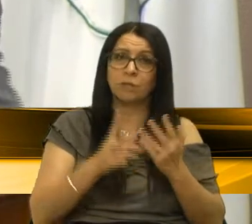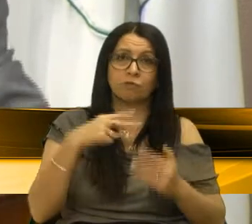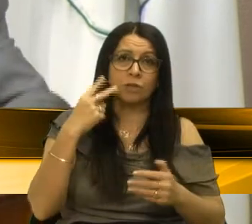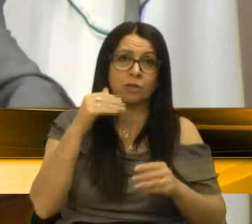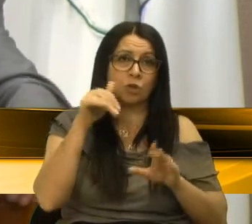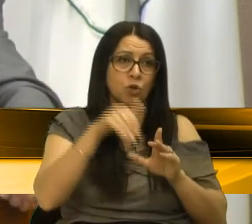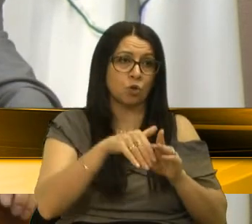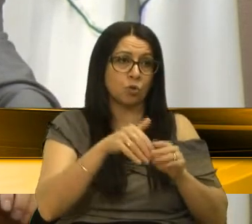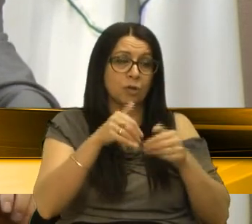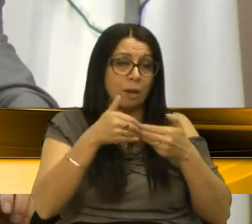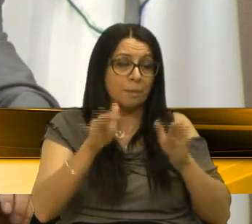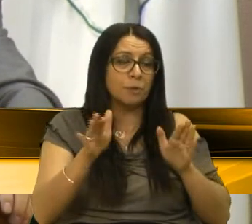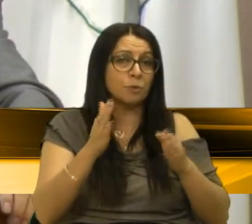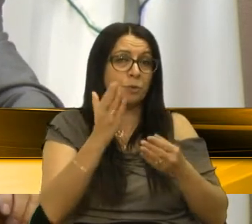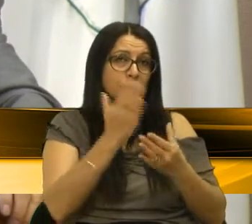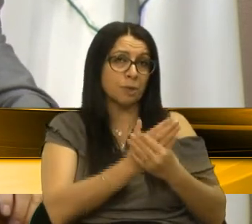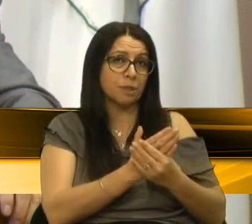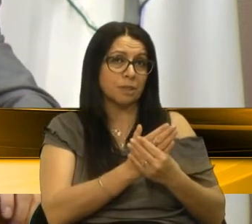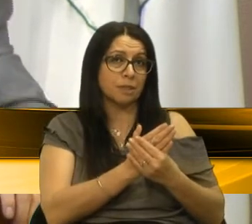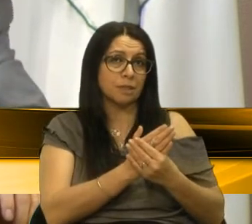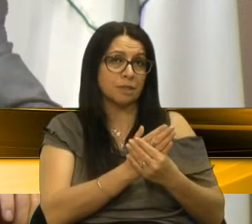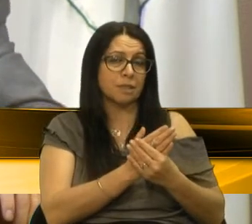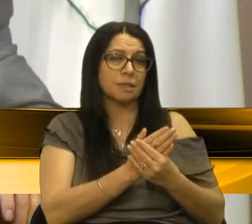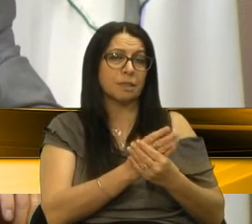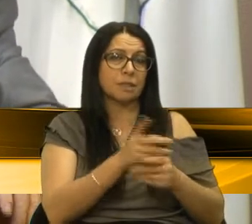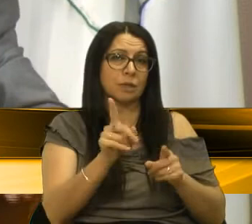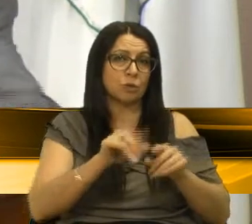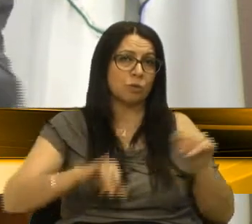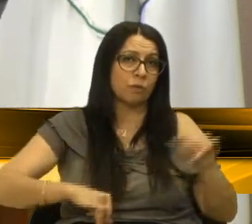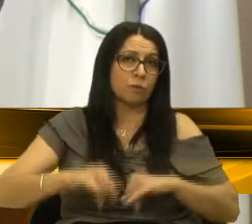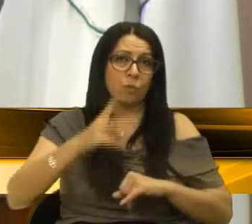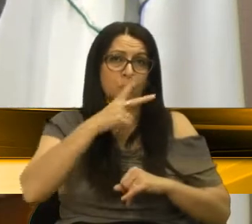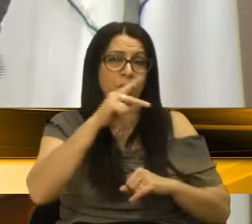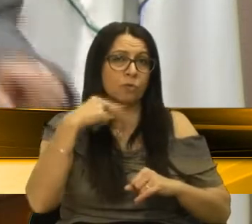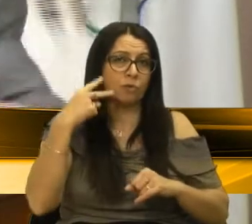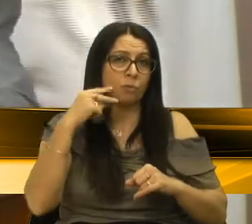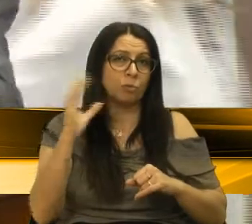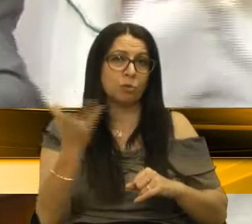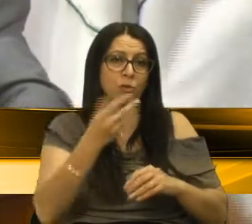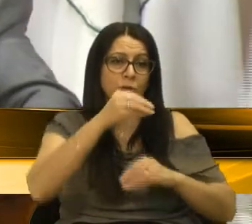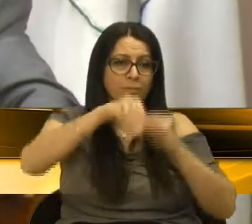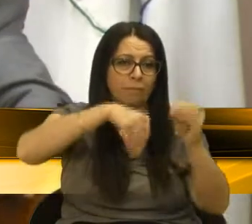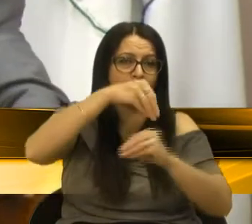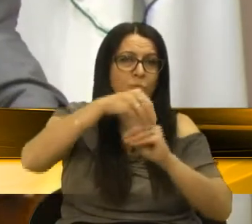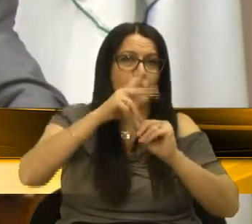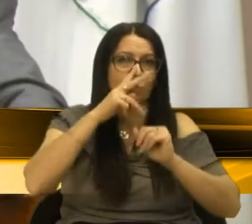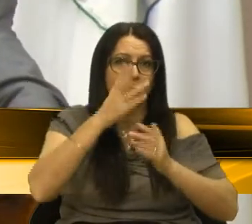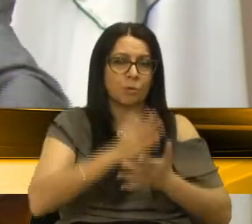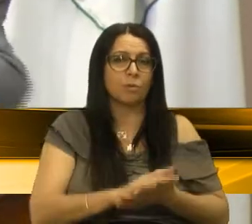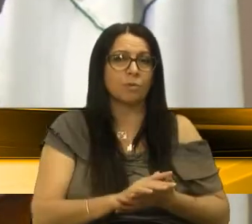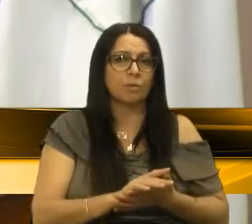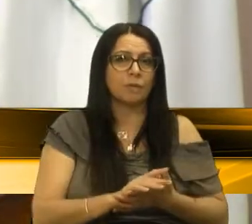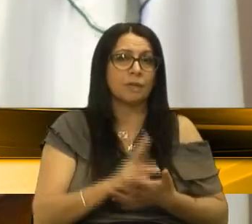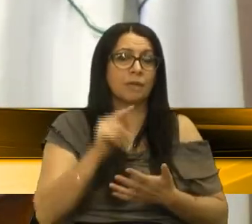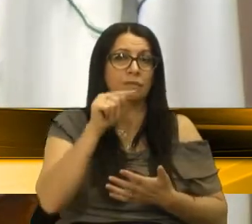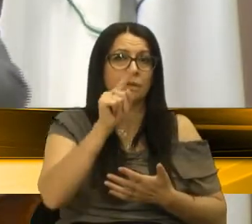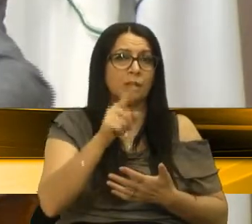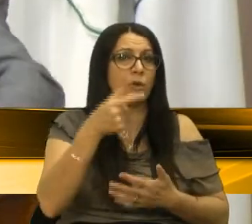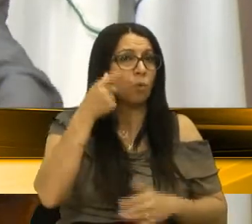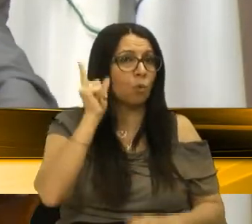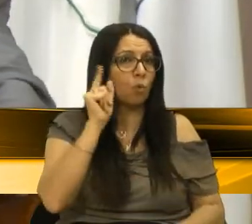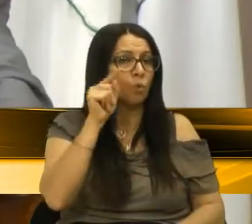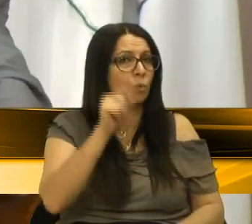contra a abertura do processo apanhou igual aos outros vereadores, porque botaram todos nós na mesma vala e vieram ontem aqui